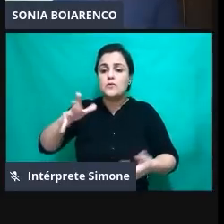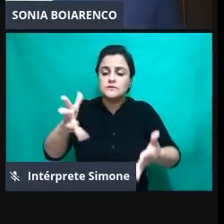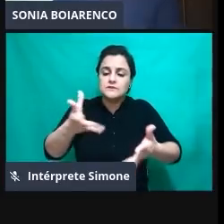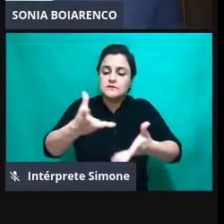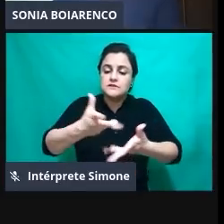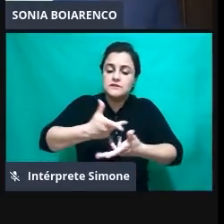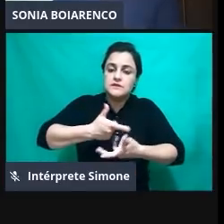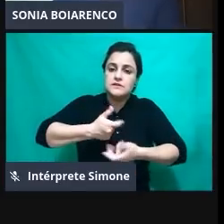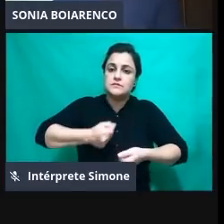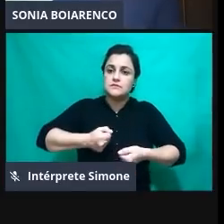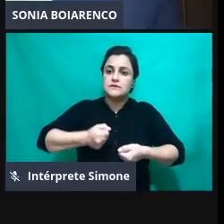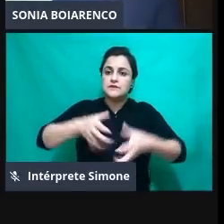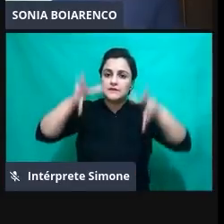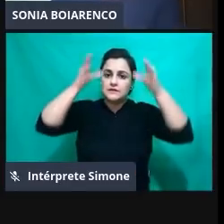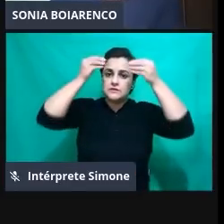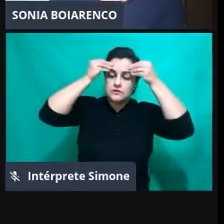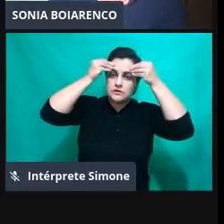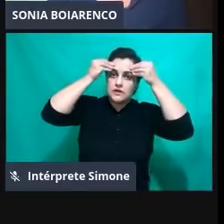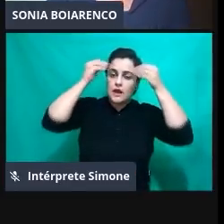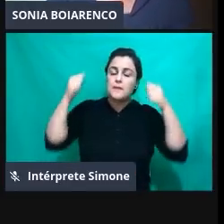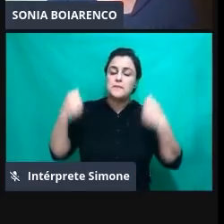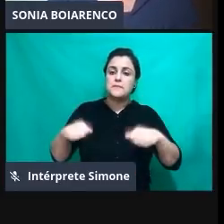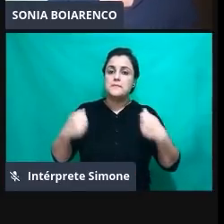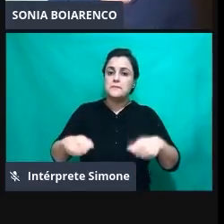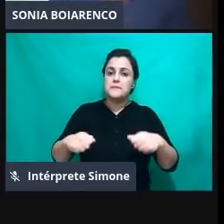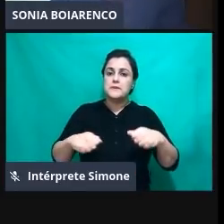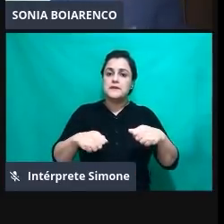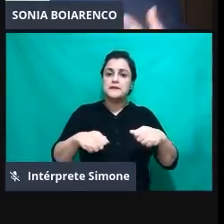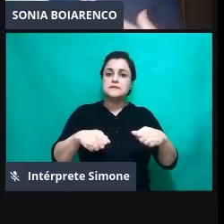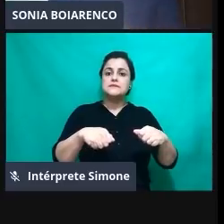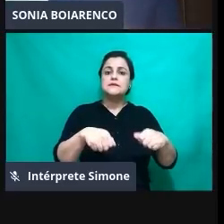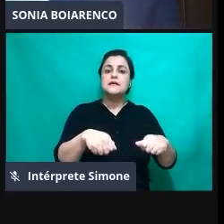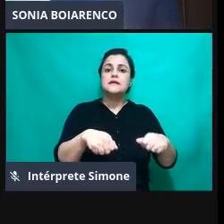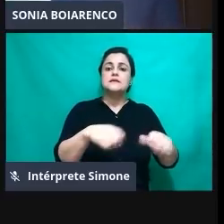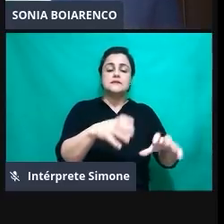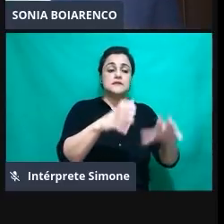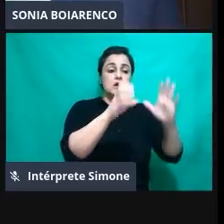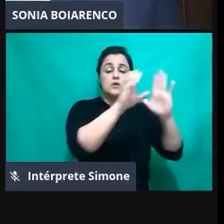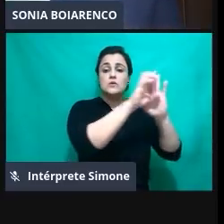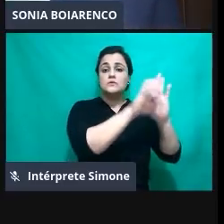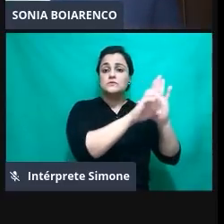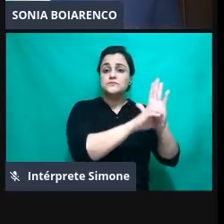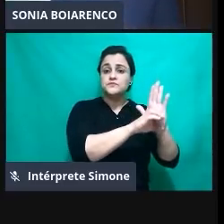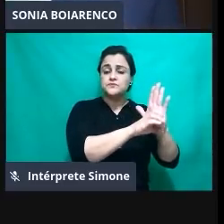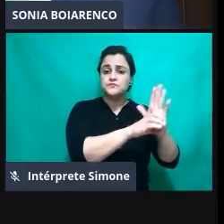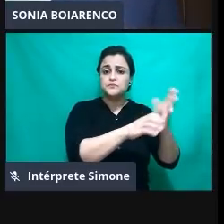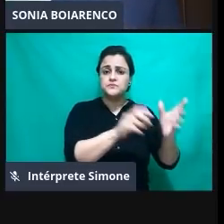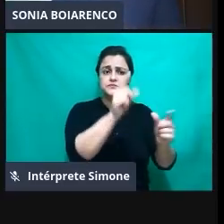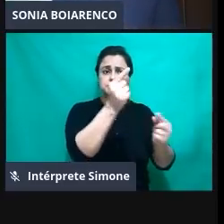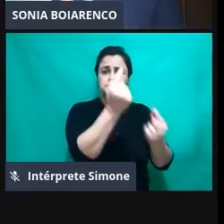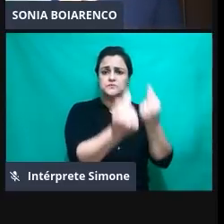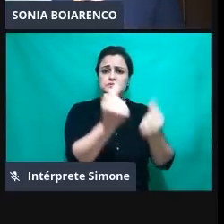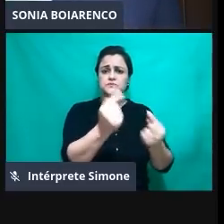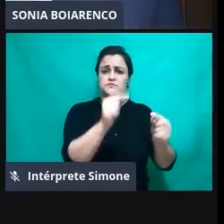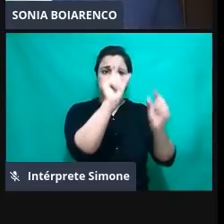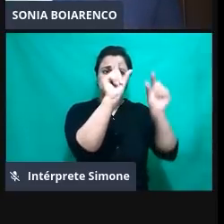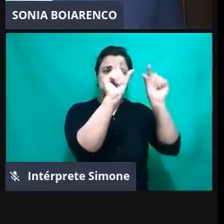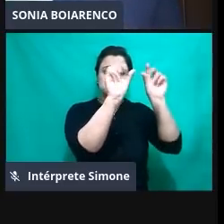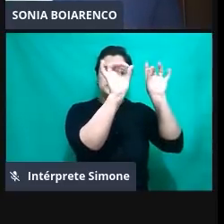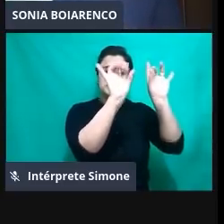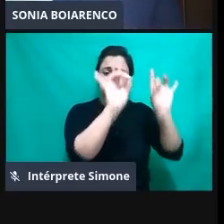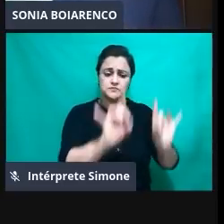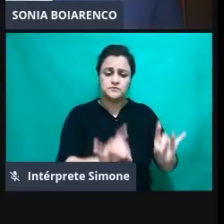conhecimentos específicos, né? A geografia, ela vem aí para falar sobre a questão do